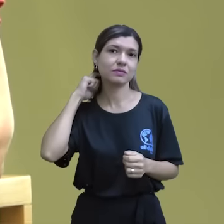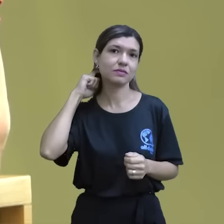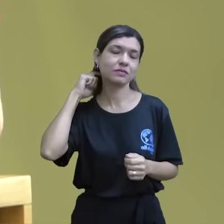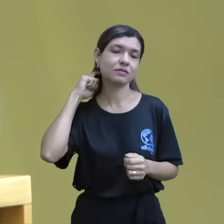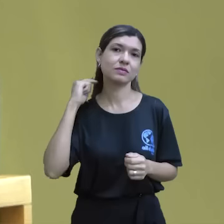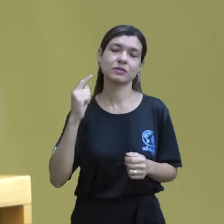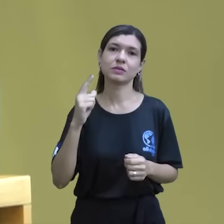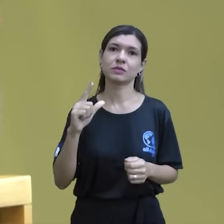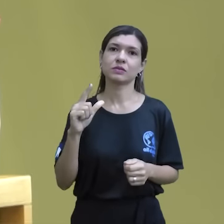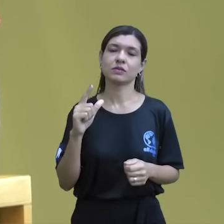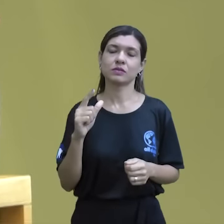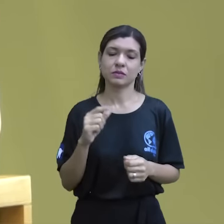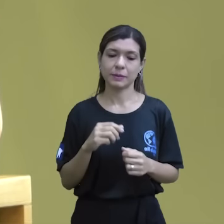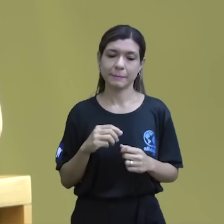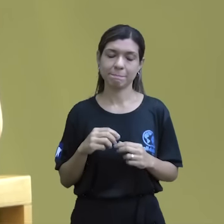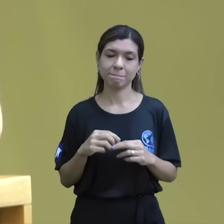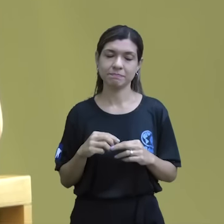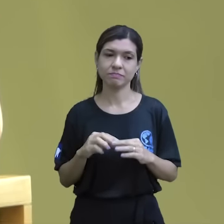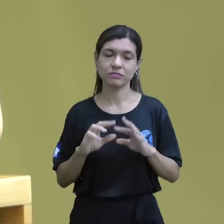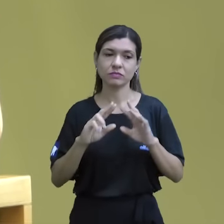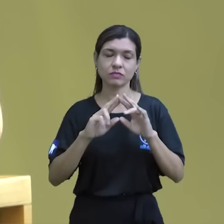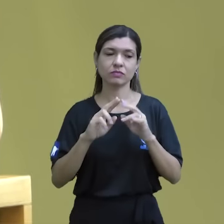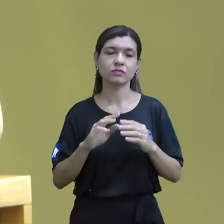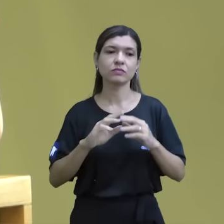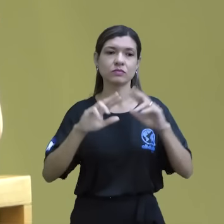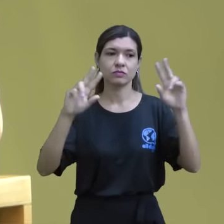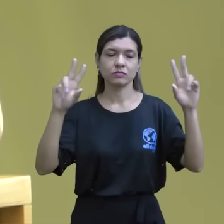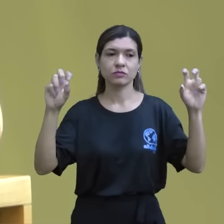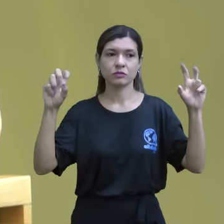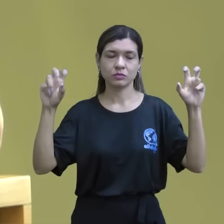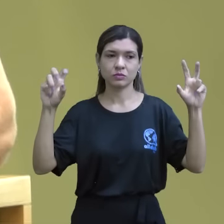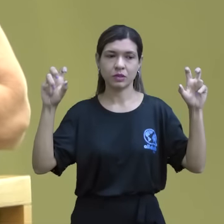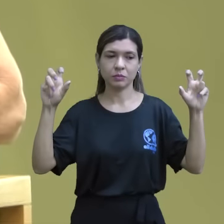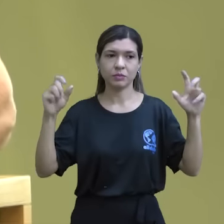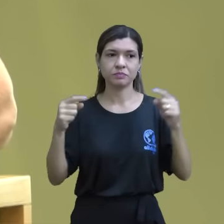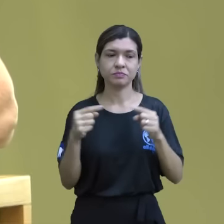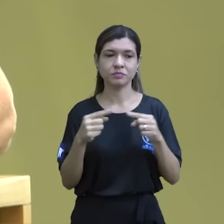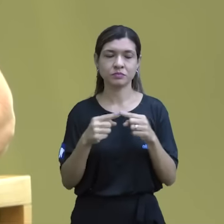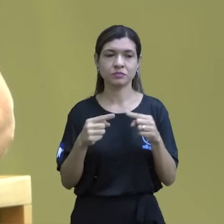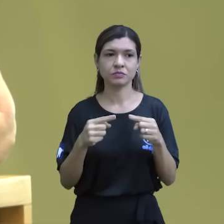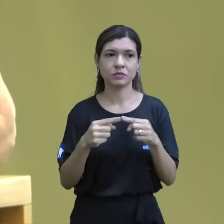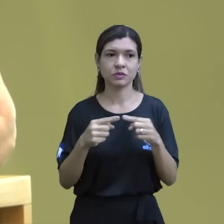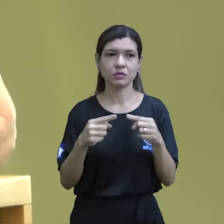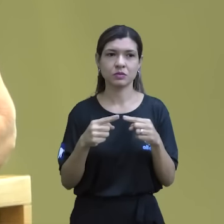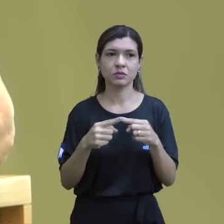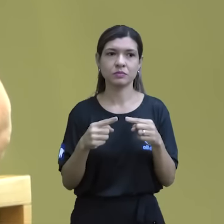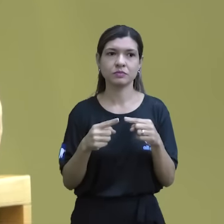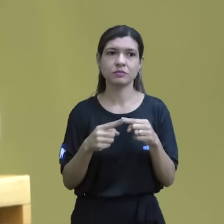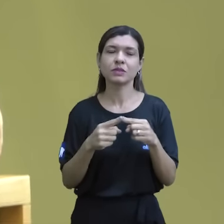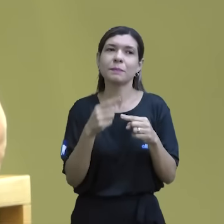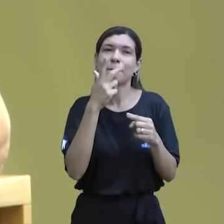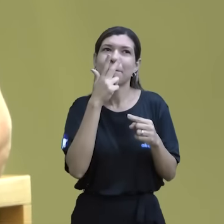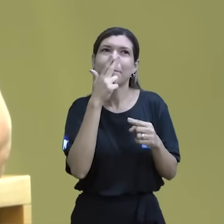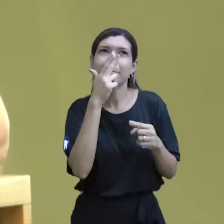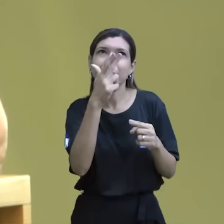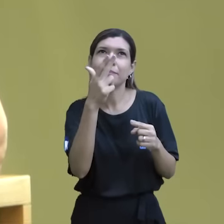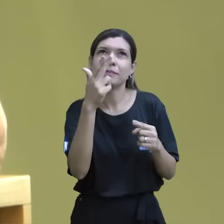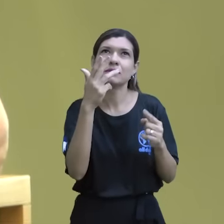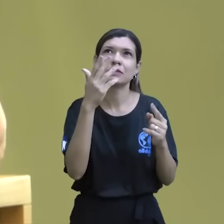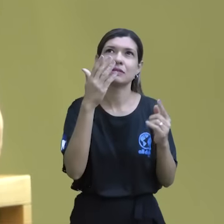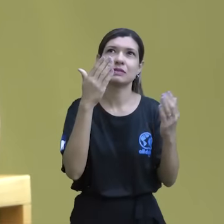quase surrealista. Né? É muito lindo esse conto. Eu vou ler só um pedacinho do Moleque,